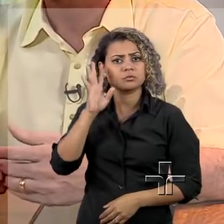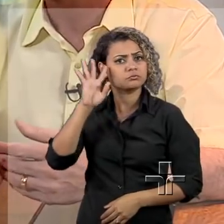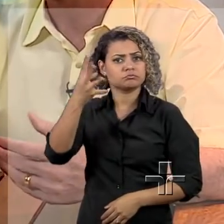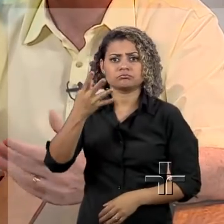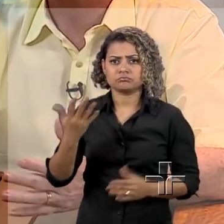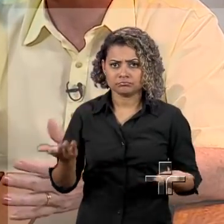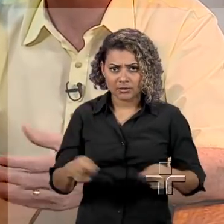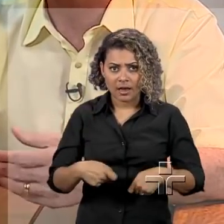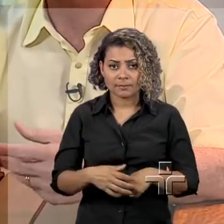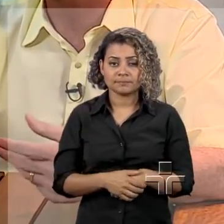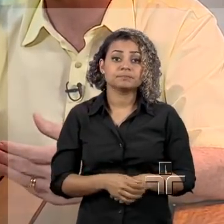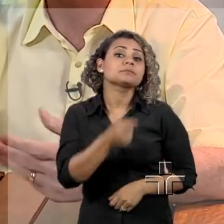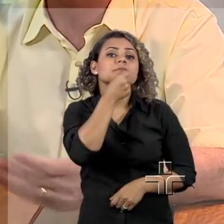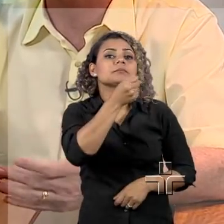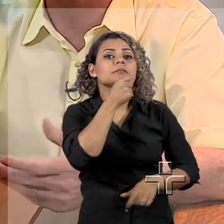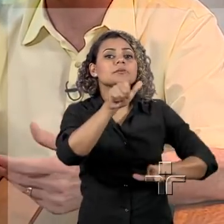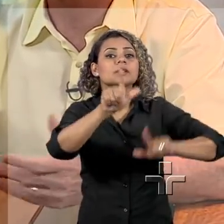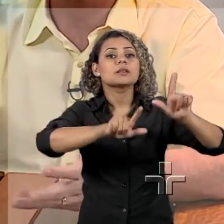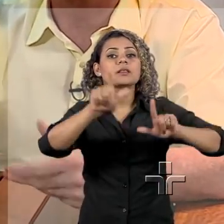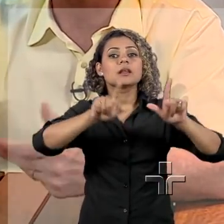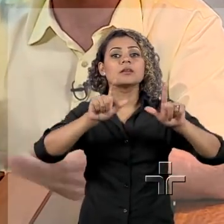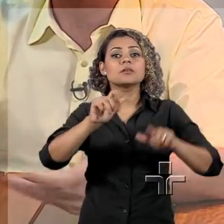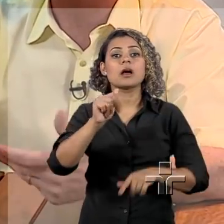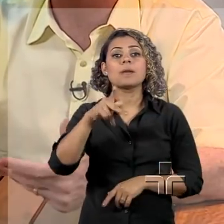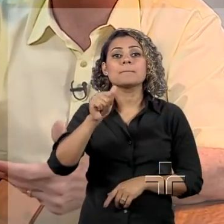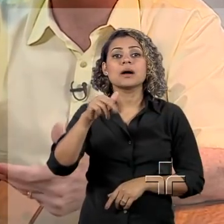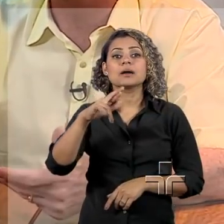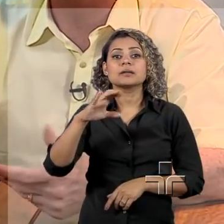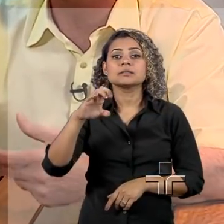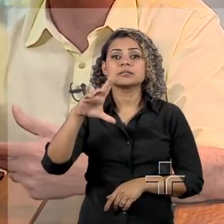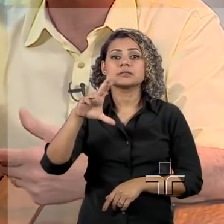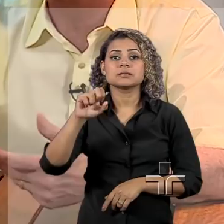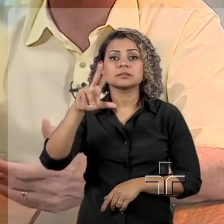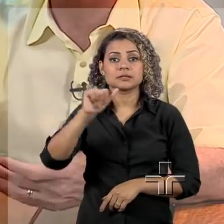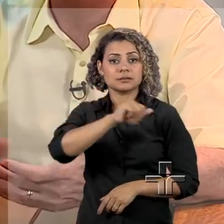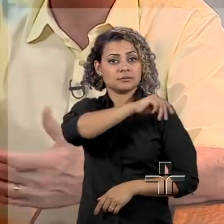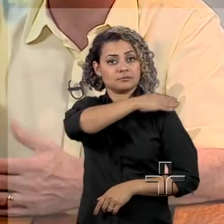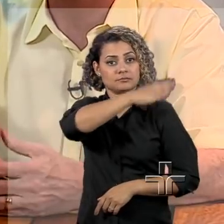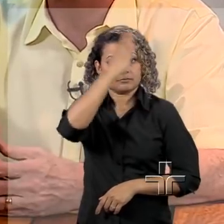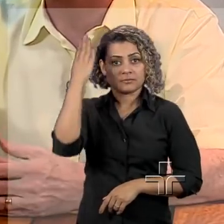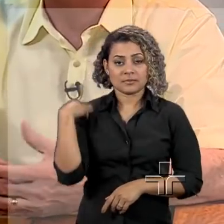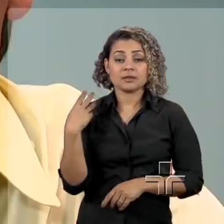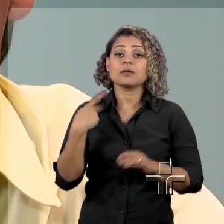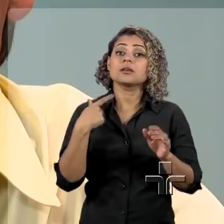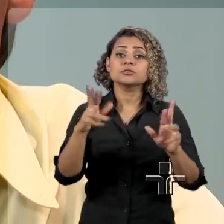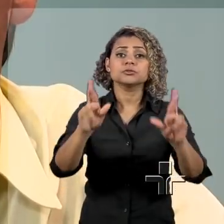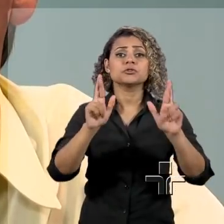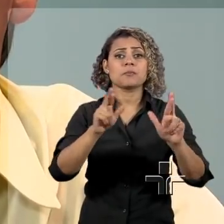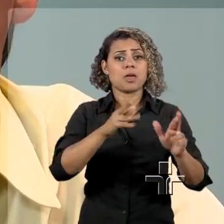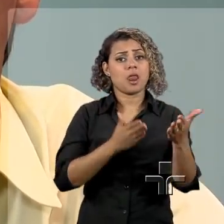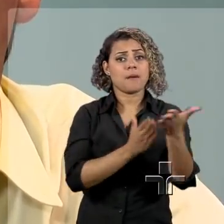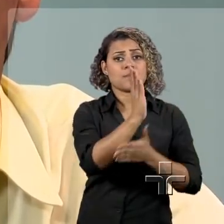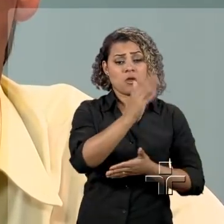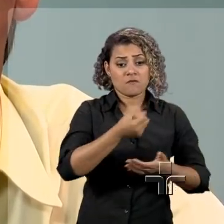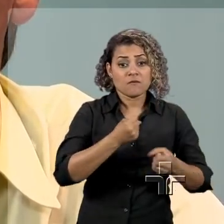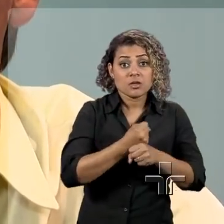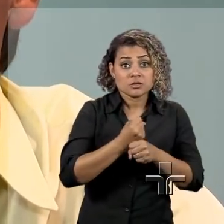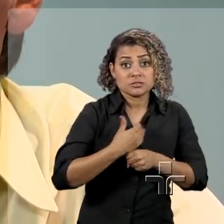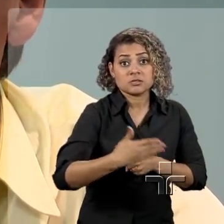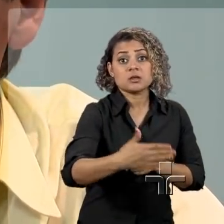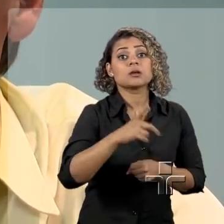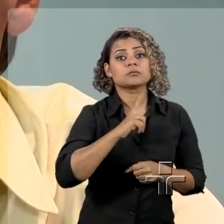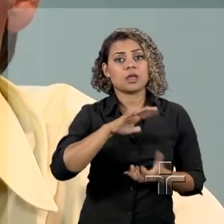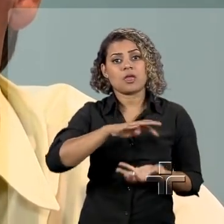Em entrevista à TV Aparecida, Jair Bolsonaro falou que espera que o Congresso aprove, ainda neste ano, algumas medidas